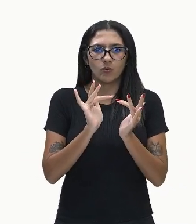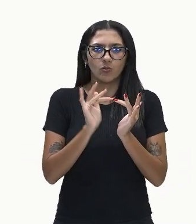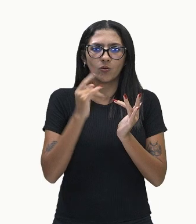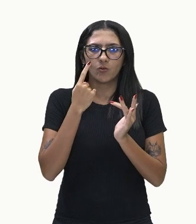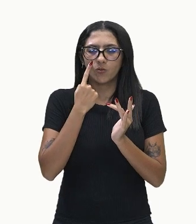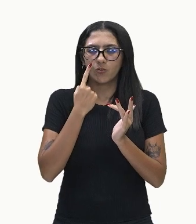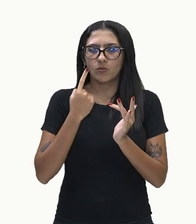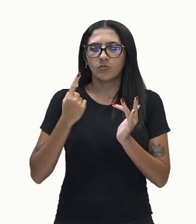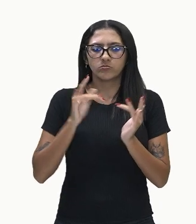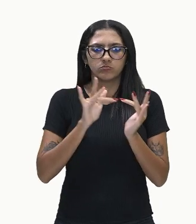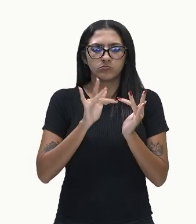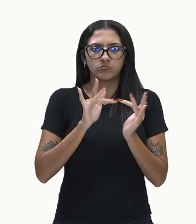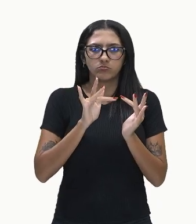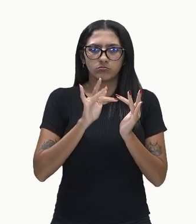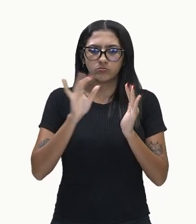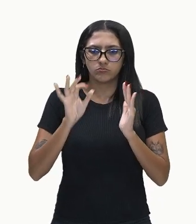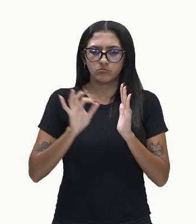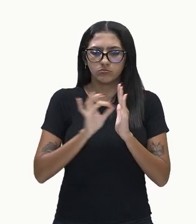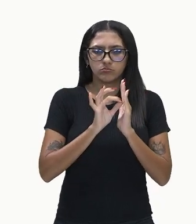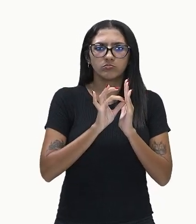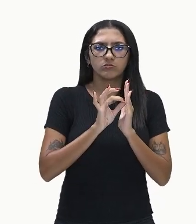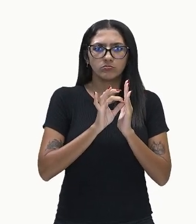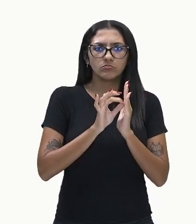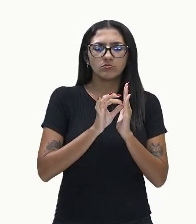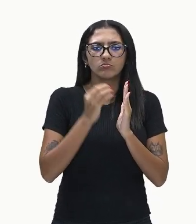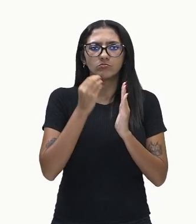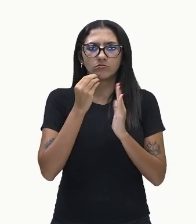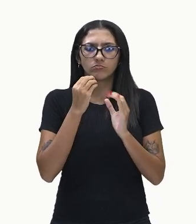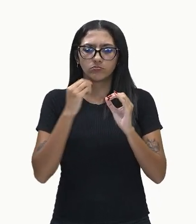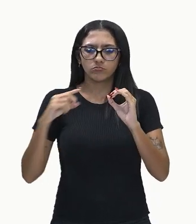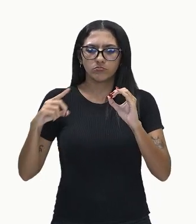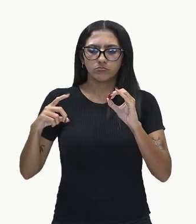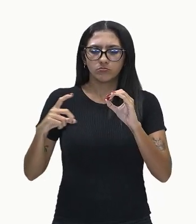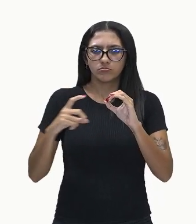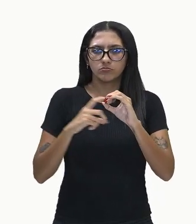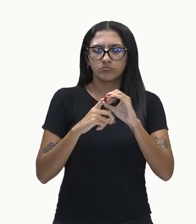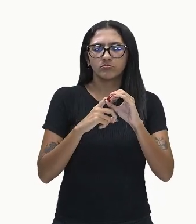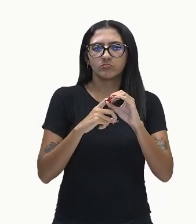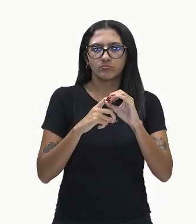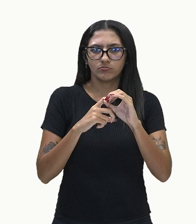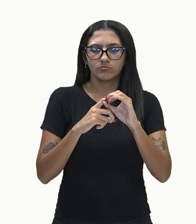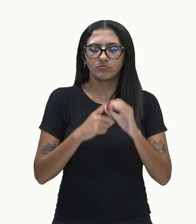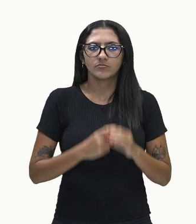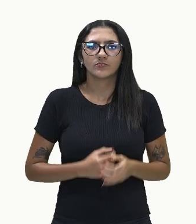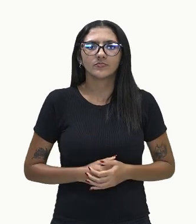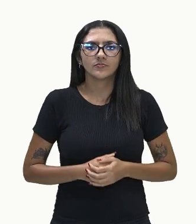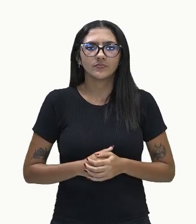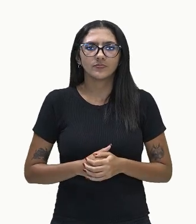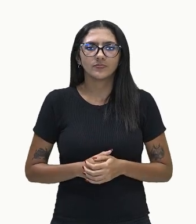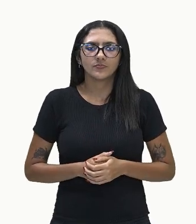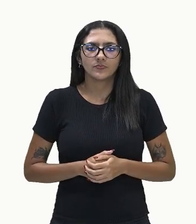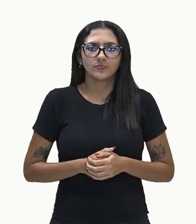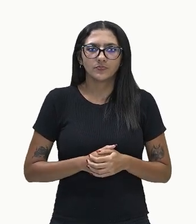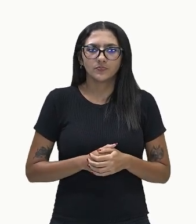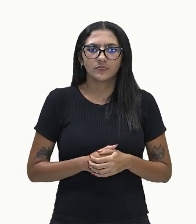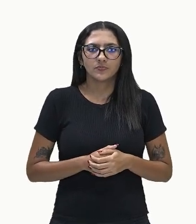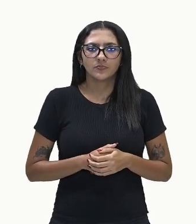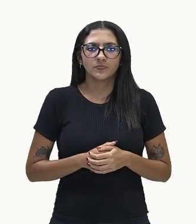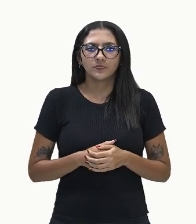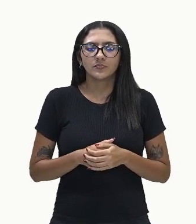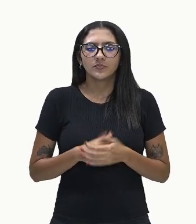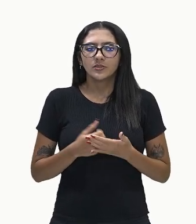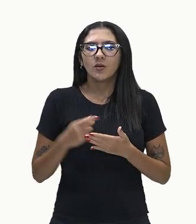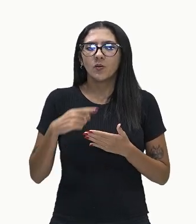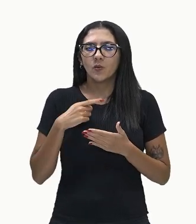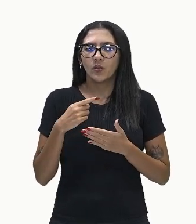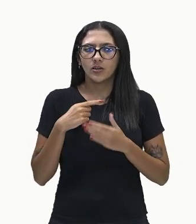o nosso ovócito e fazer a fertilização. Então, a ovulação é